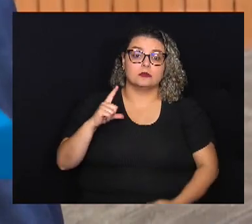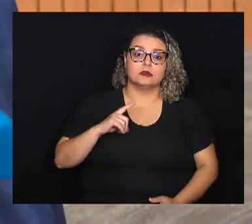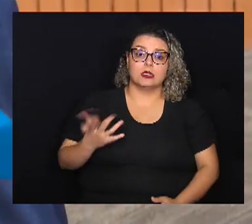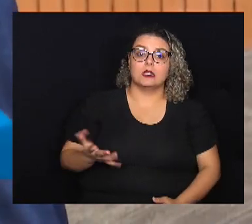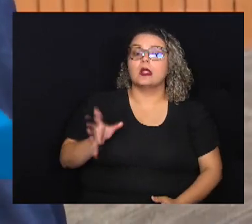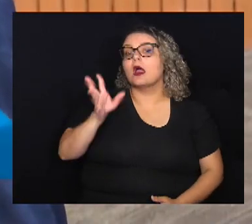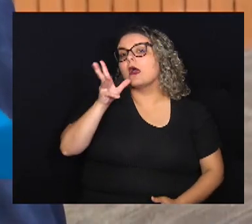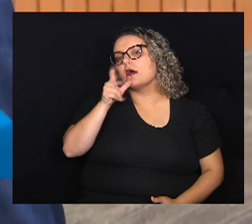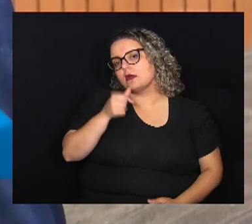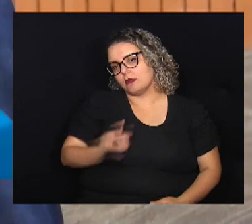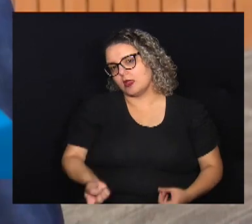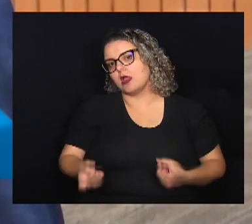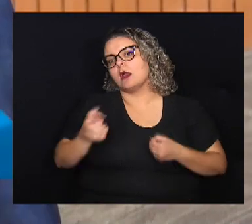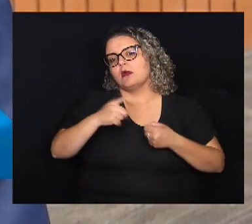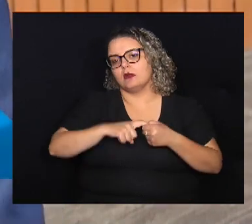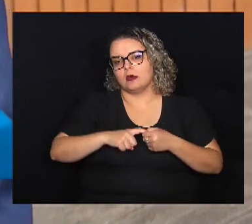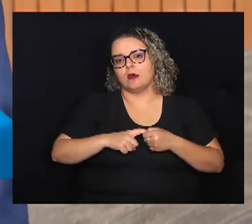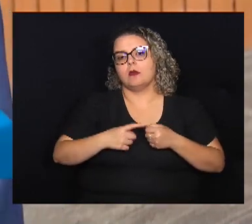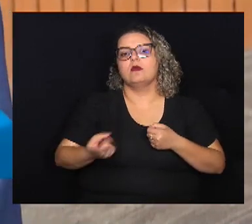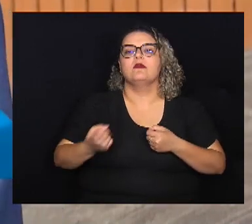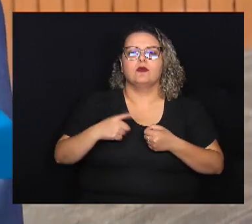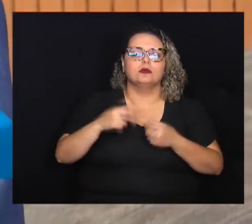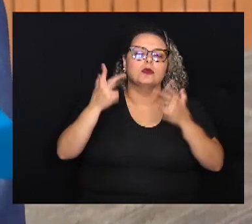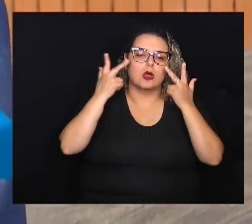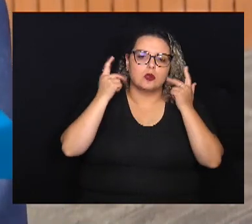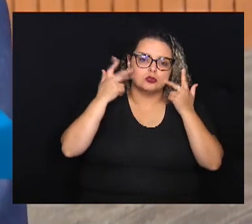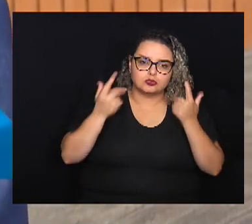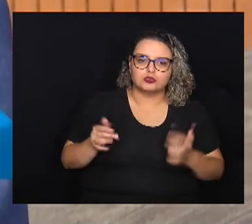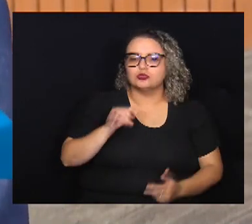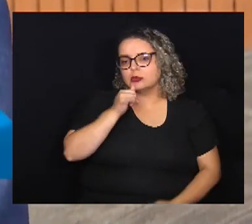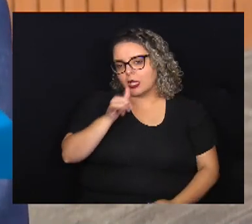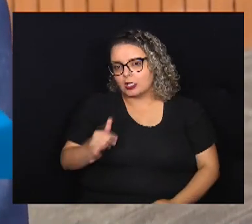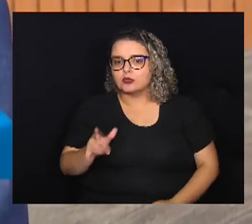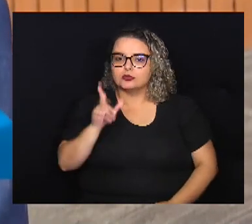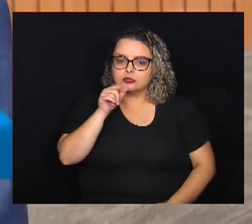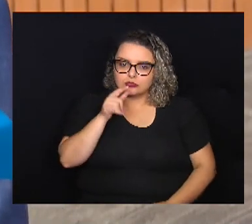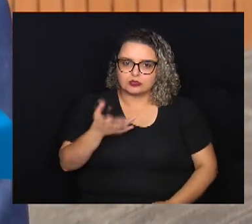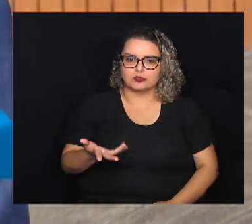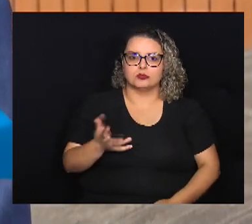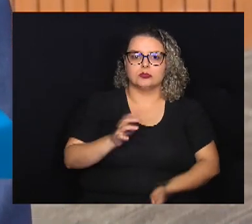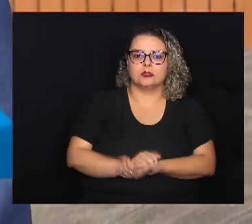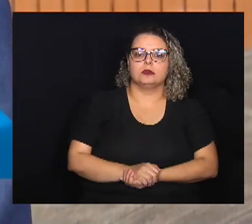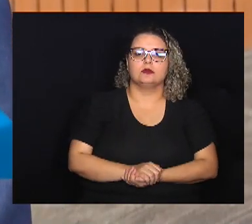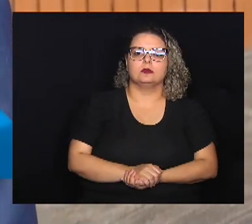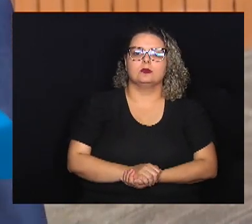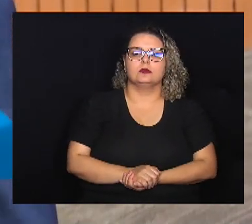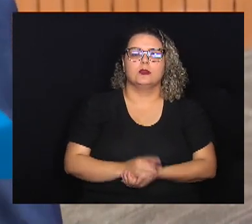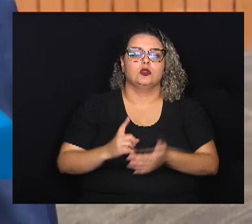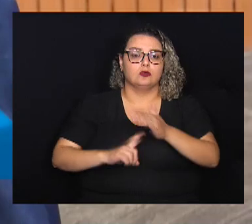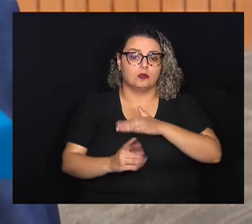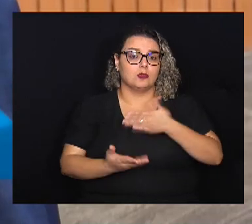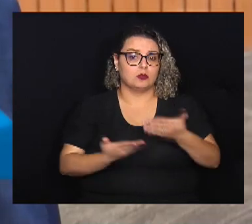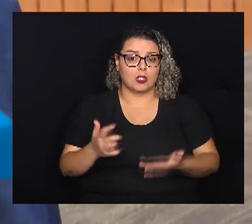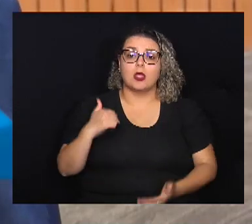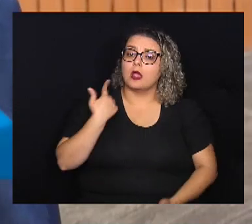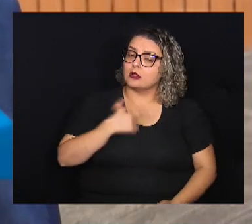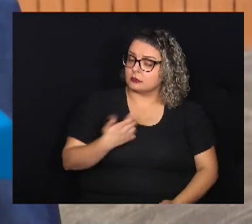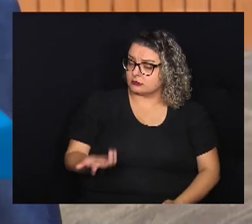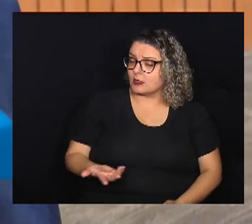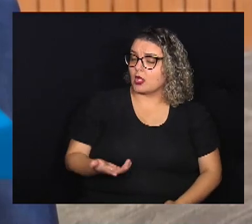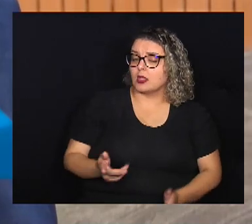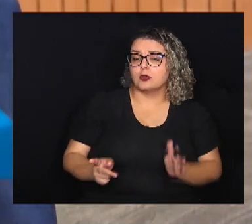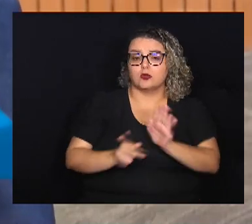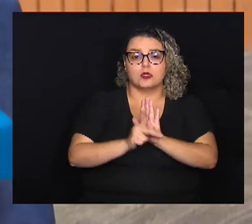demora para a religação dessa fornecimento e aí nós entramos com esse